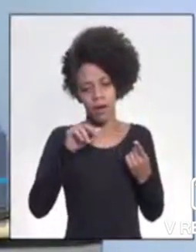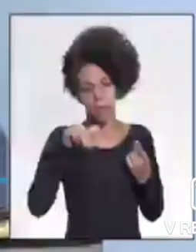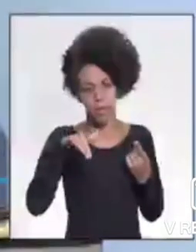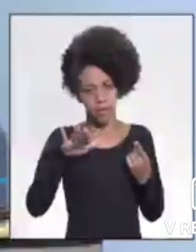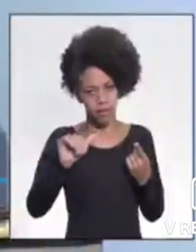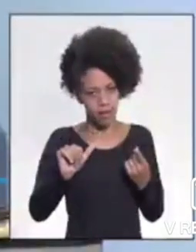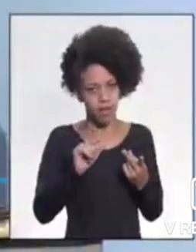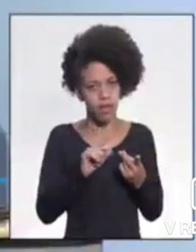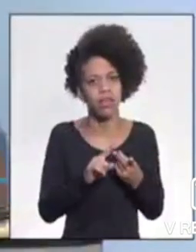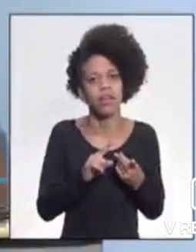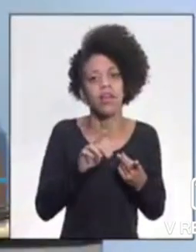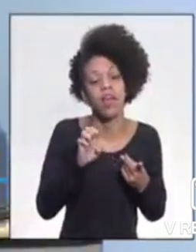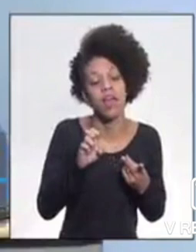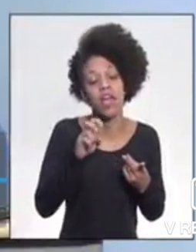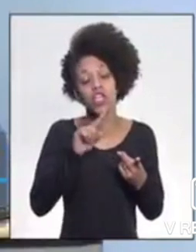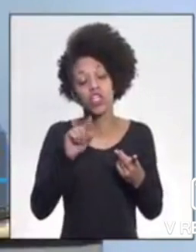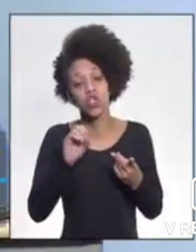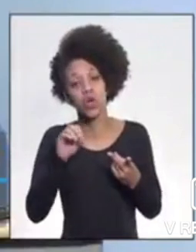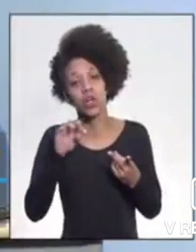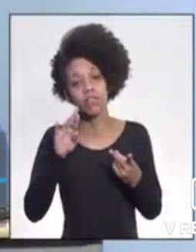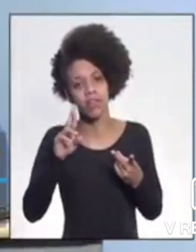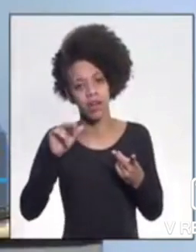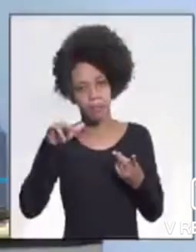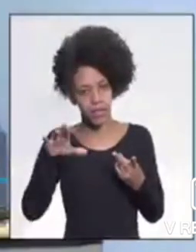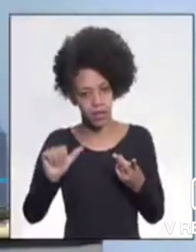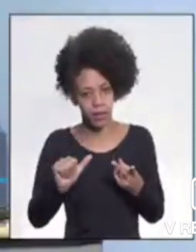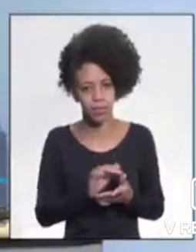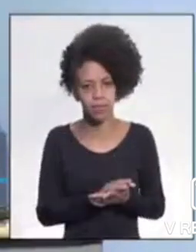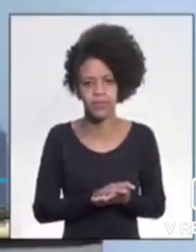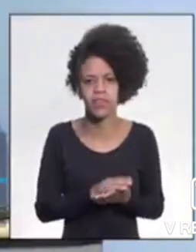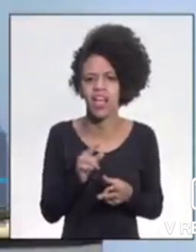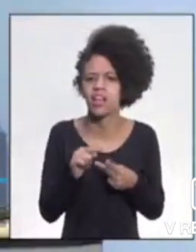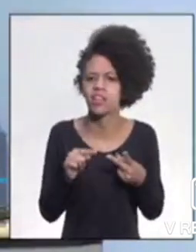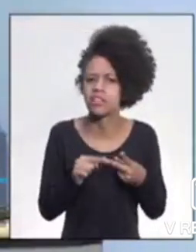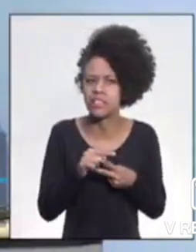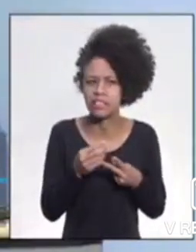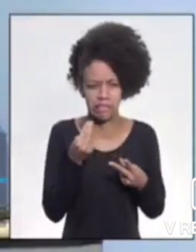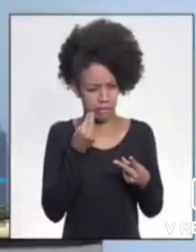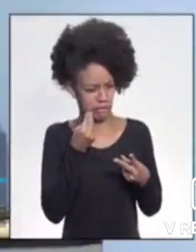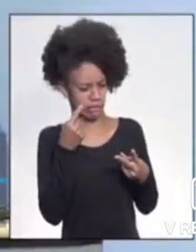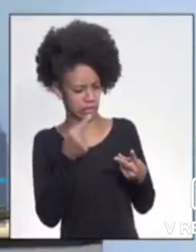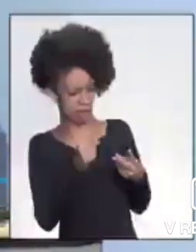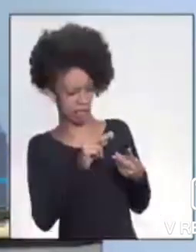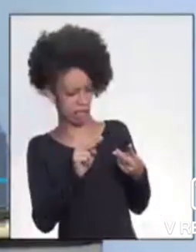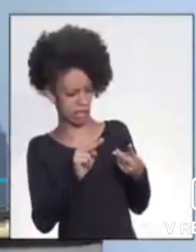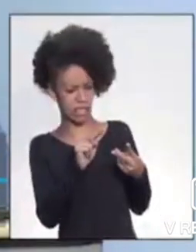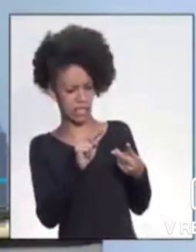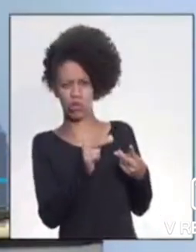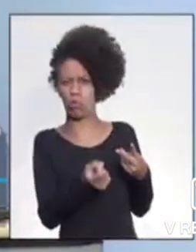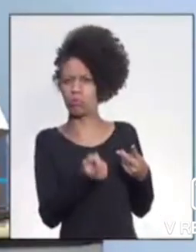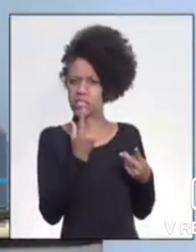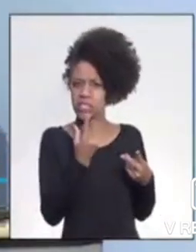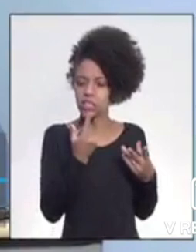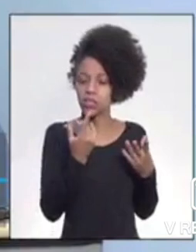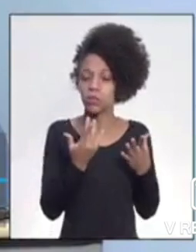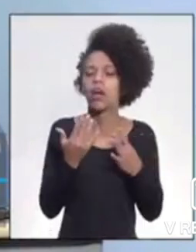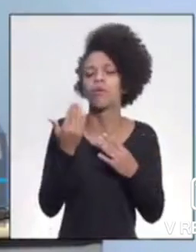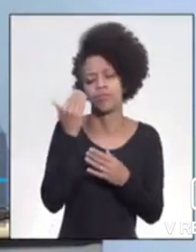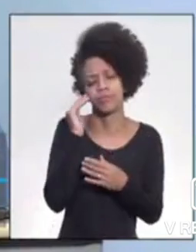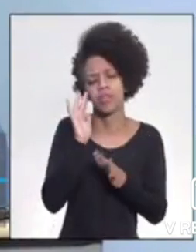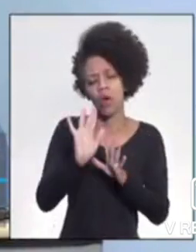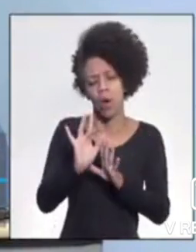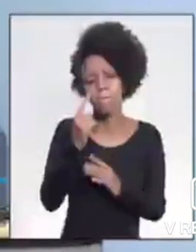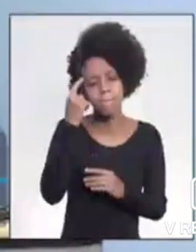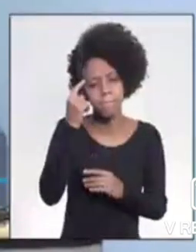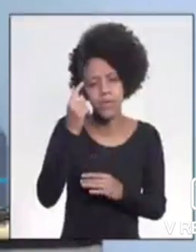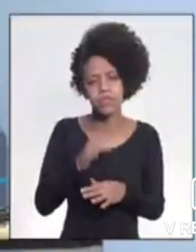só. Às vezes na química a gente tem os nomes que você pensa, meu, de onde veio isso? Tá, eu entendo. Mas pensa assim, ó, quando